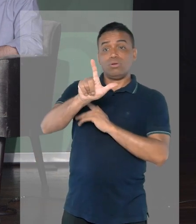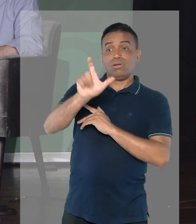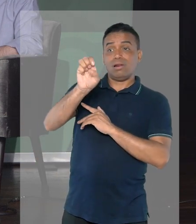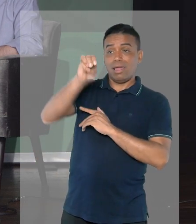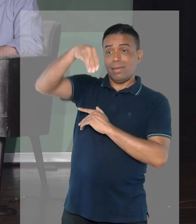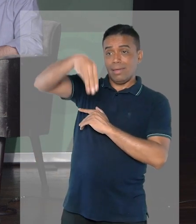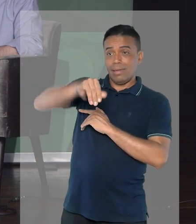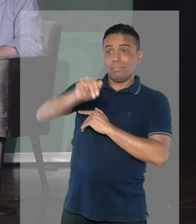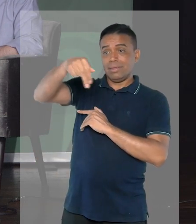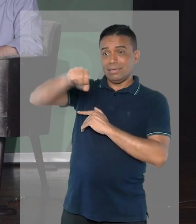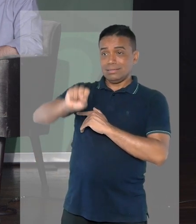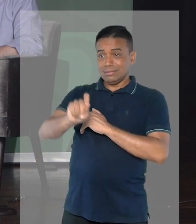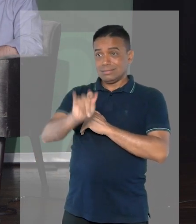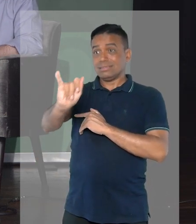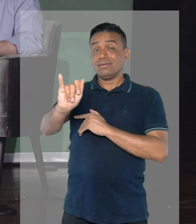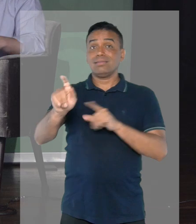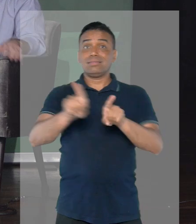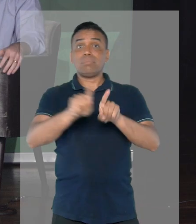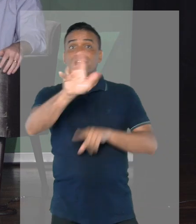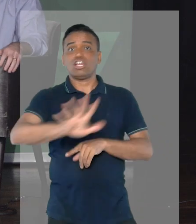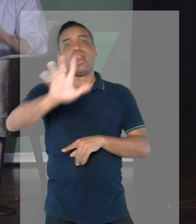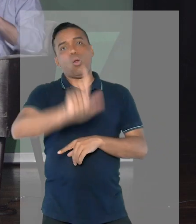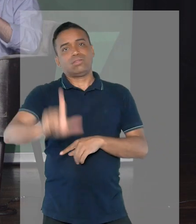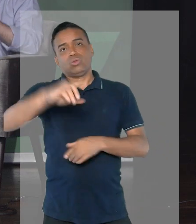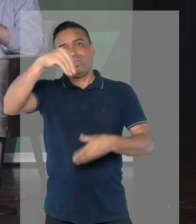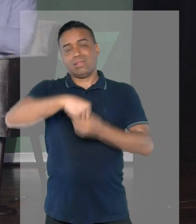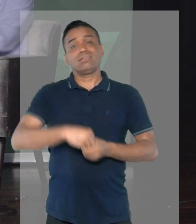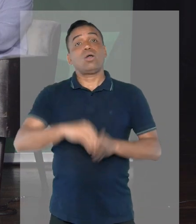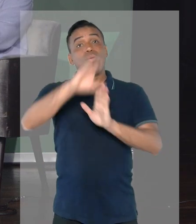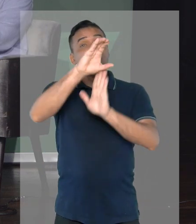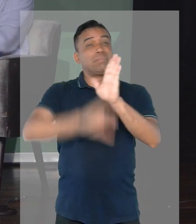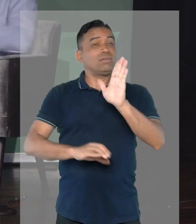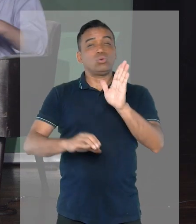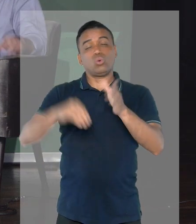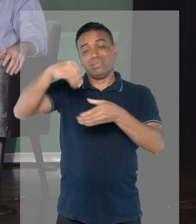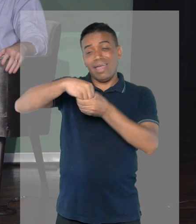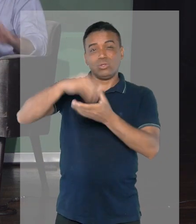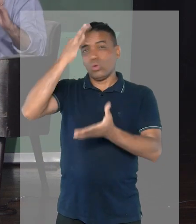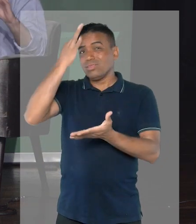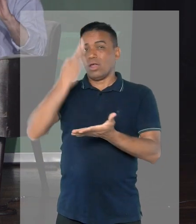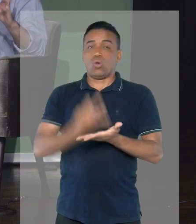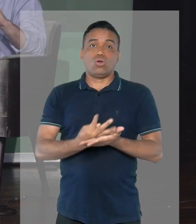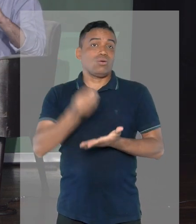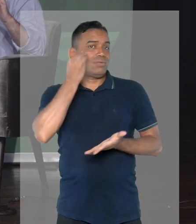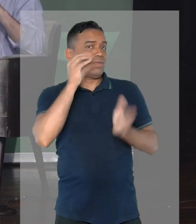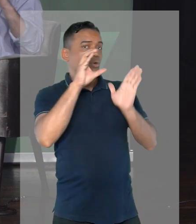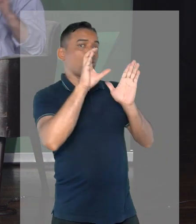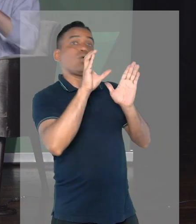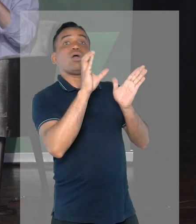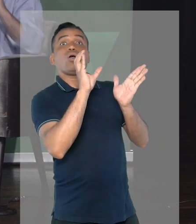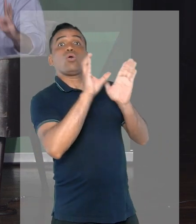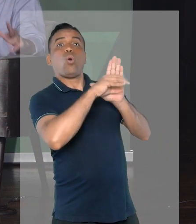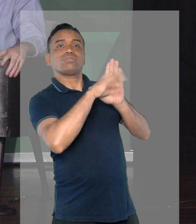Leminski e também na literatura em geral. É um capítulo mais teórico, assim, do trabalho, né? Eu tentei conceituar o que a gente